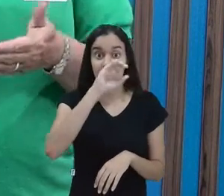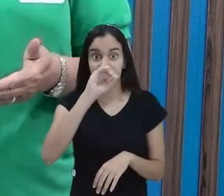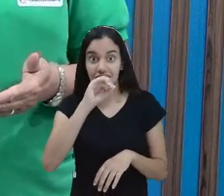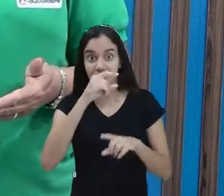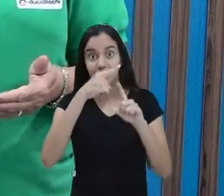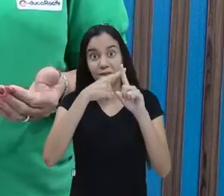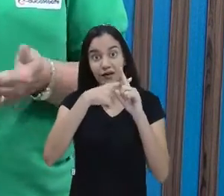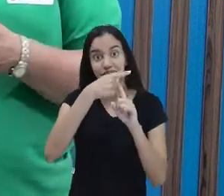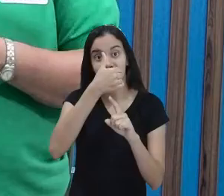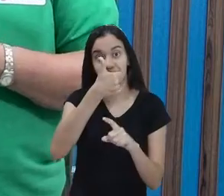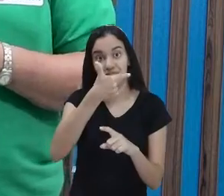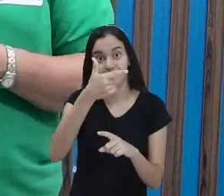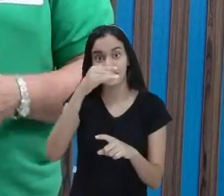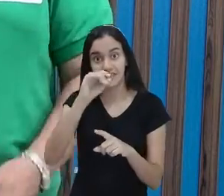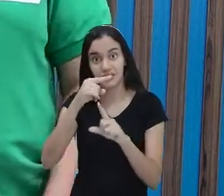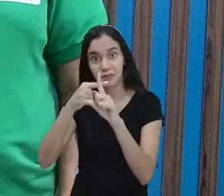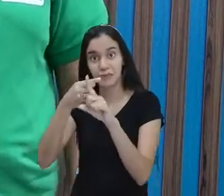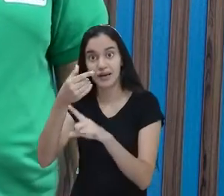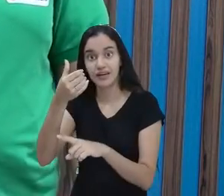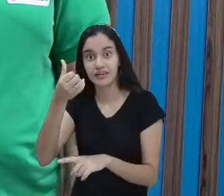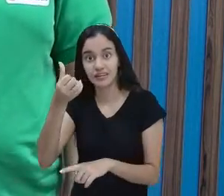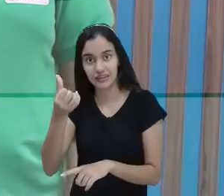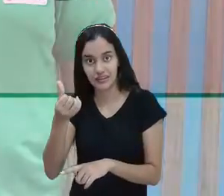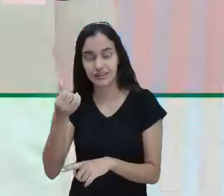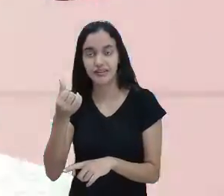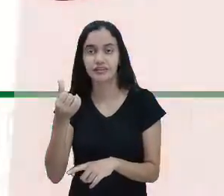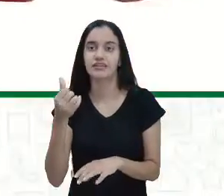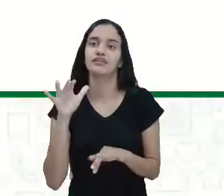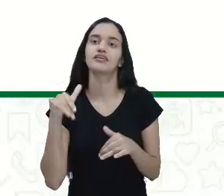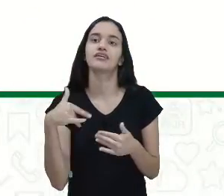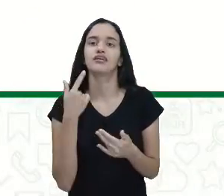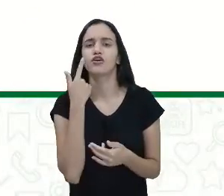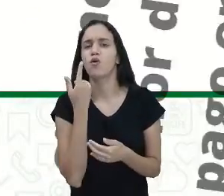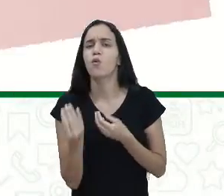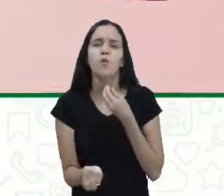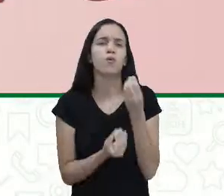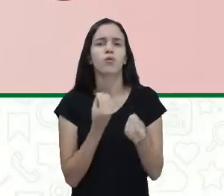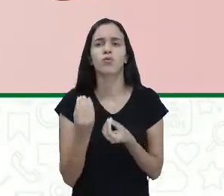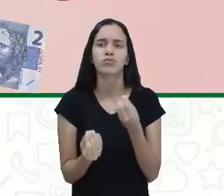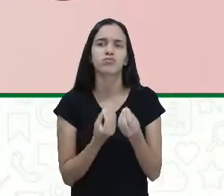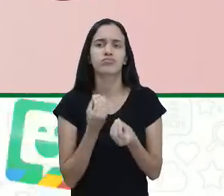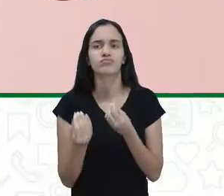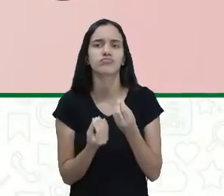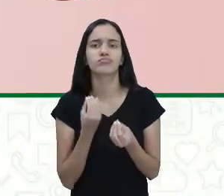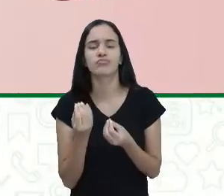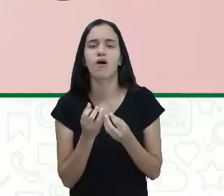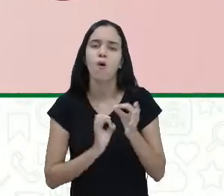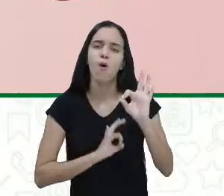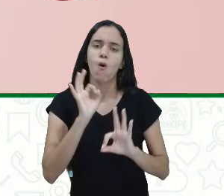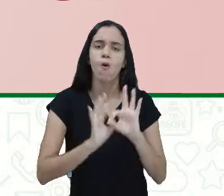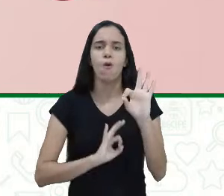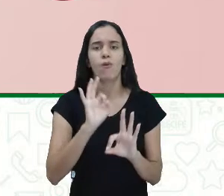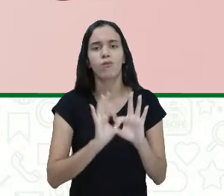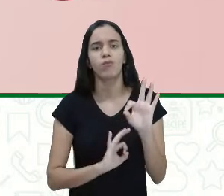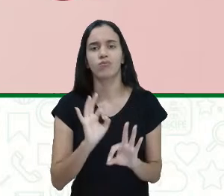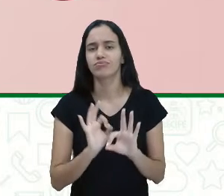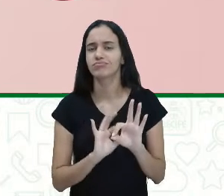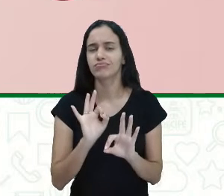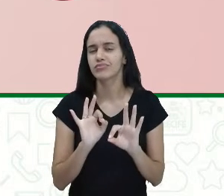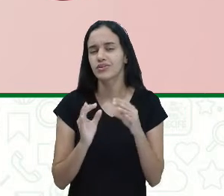mais 20 mais 6, é isso? Então, como é que eu posso arrumar essas